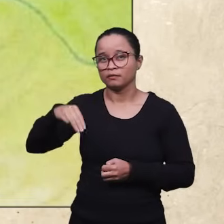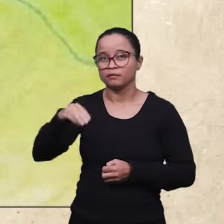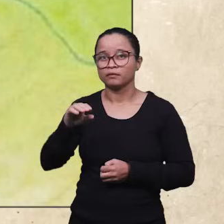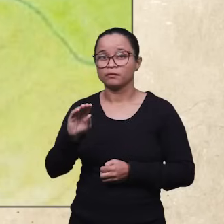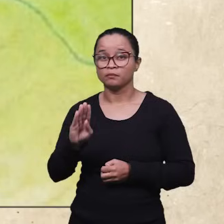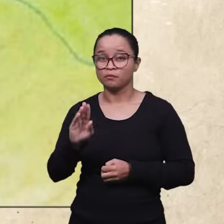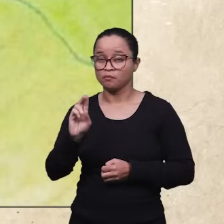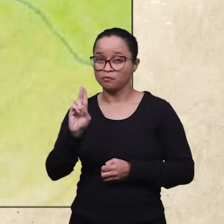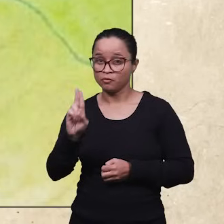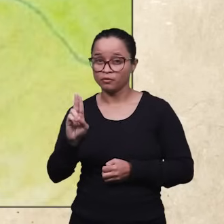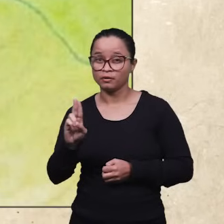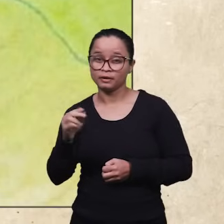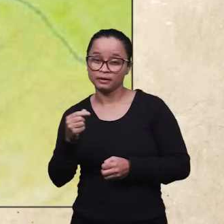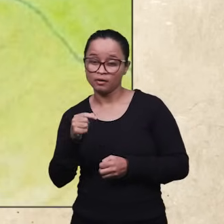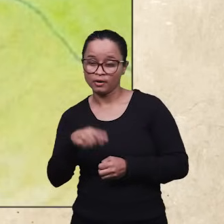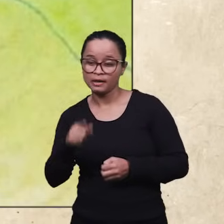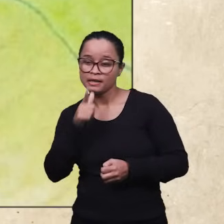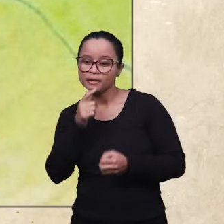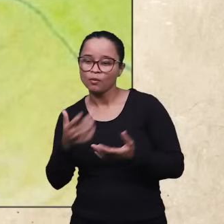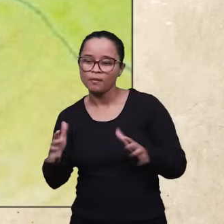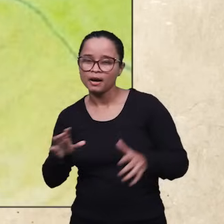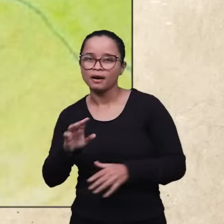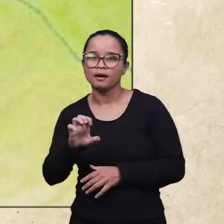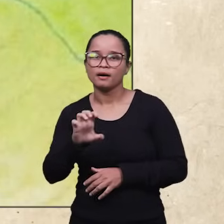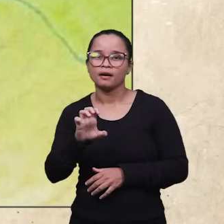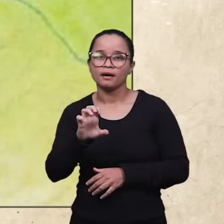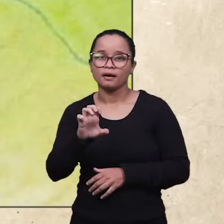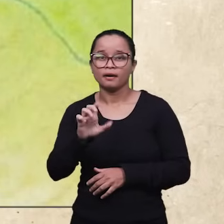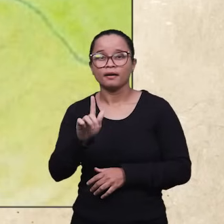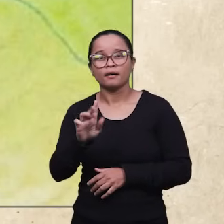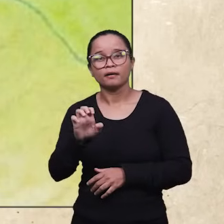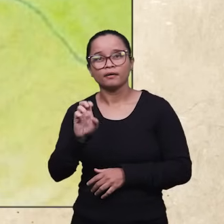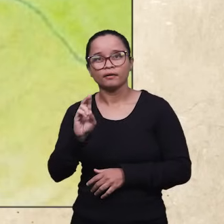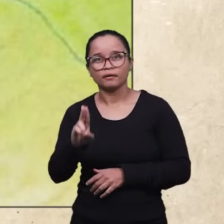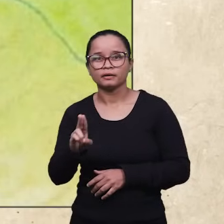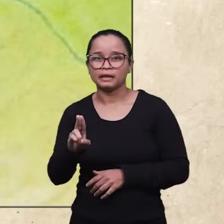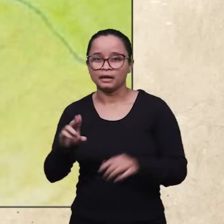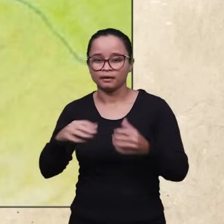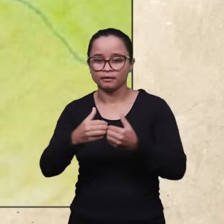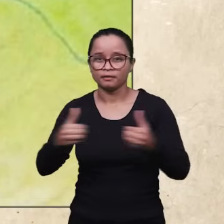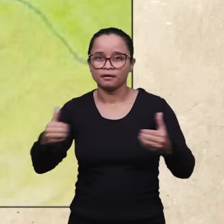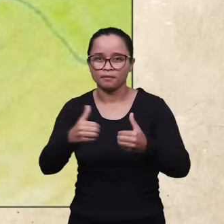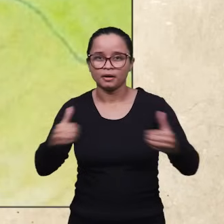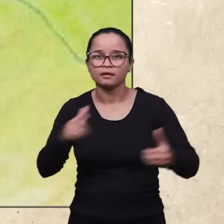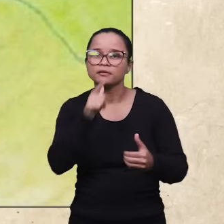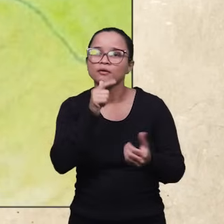mar é Egeu. Então ali tem uma divisão, eles têm essa divisão de mar lá.